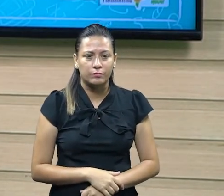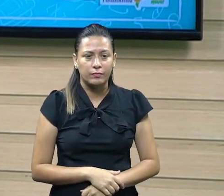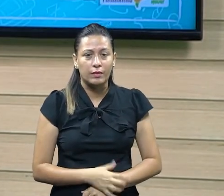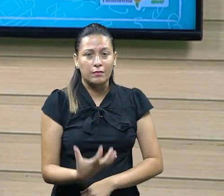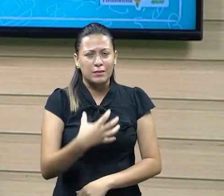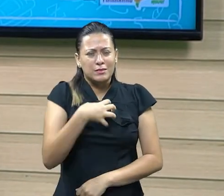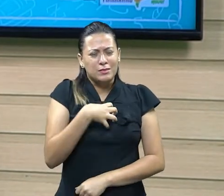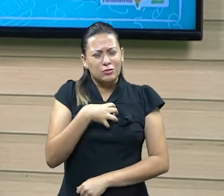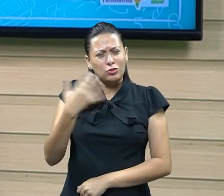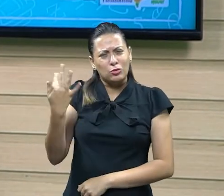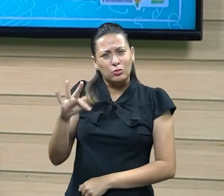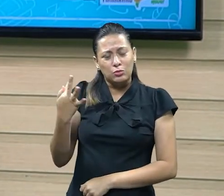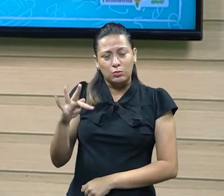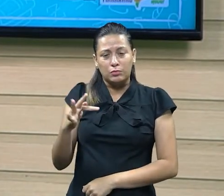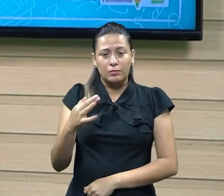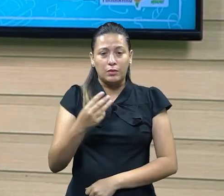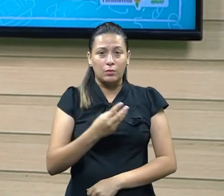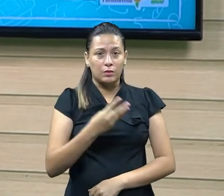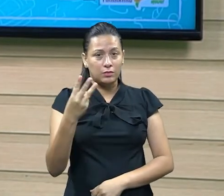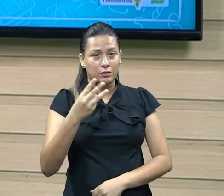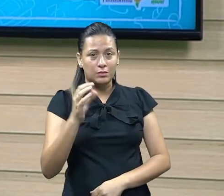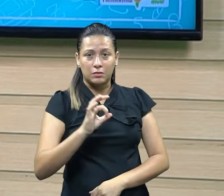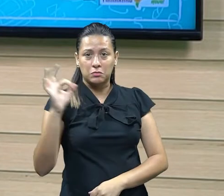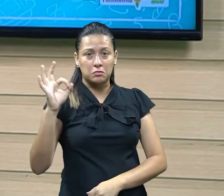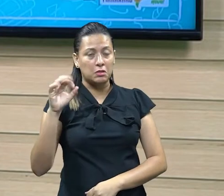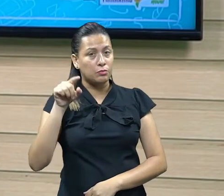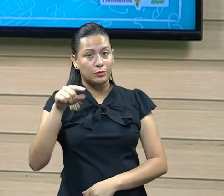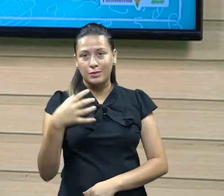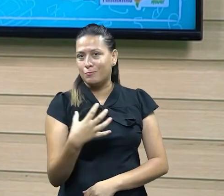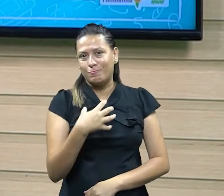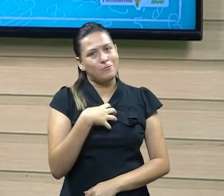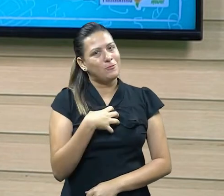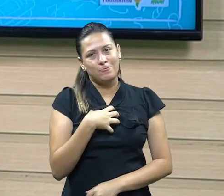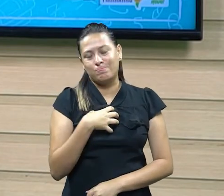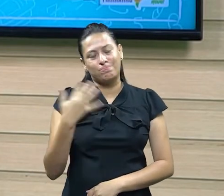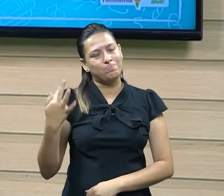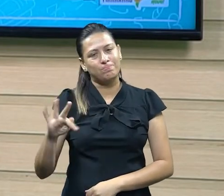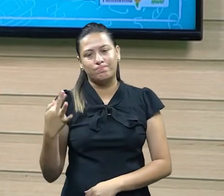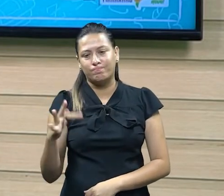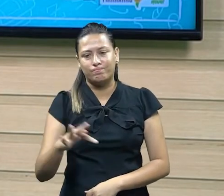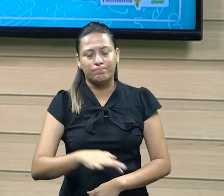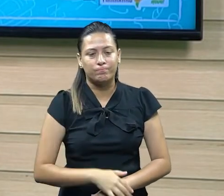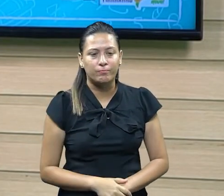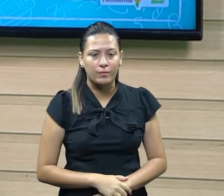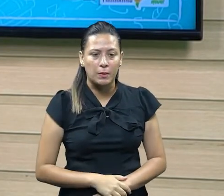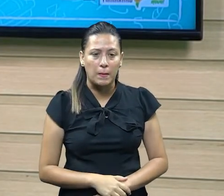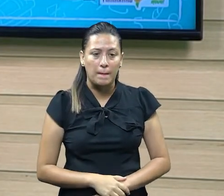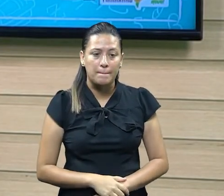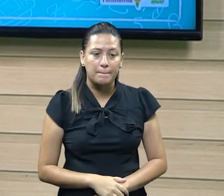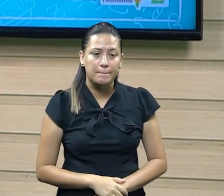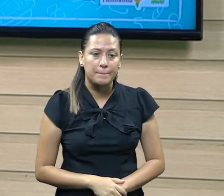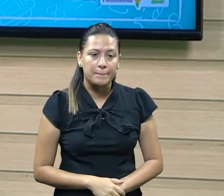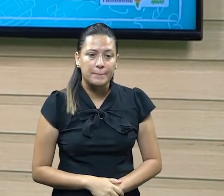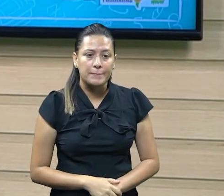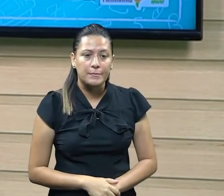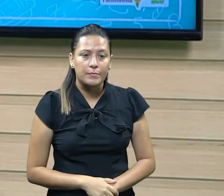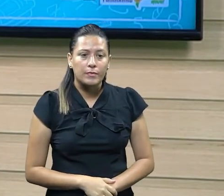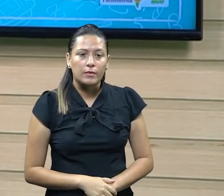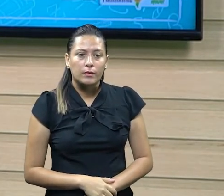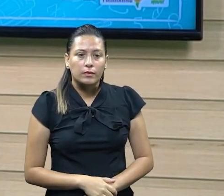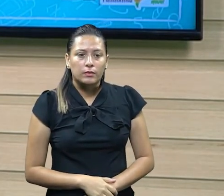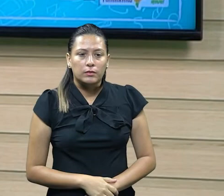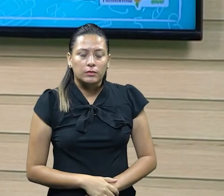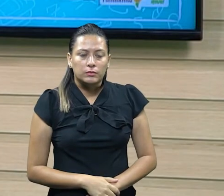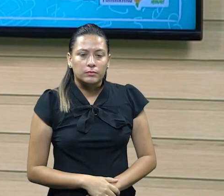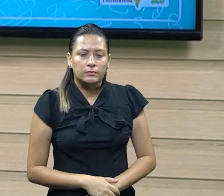verdade, a dor. Já de terceiro grau, você não vai sentir essa dor. Como eu falei, essa dor que você sente por conta